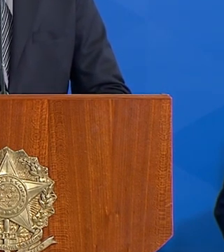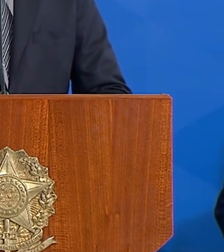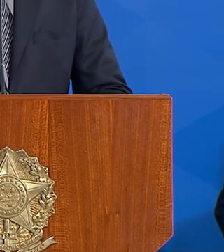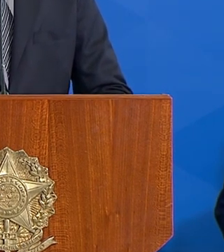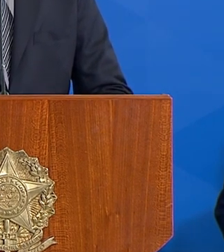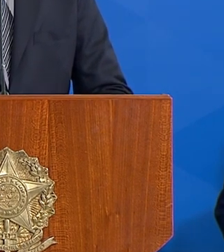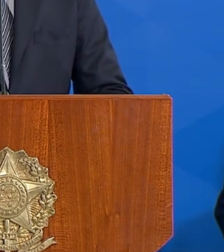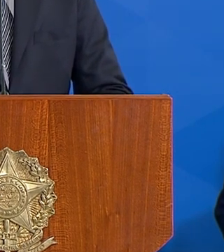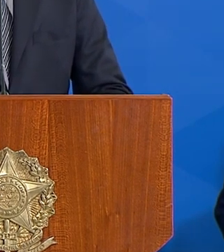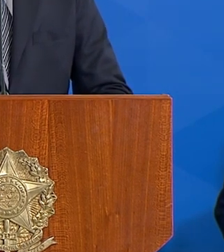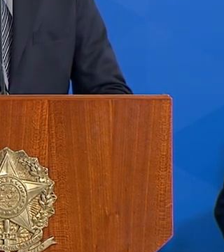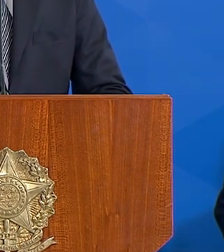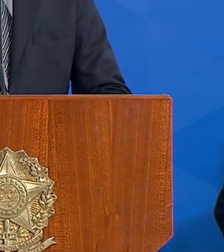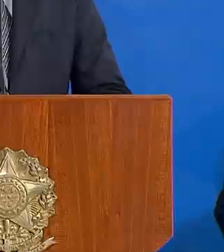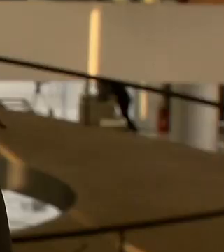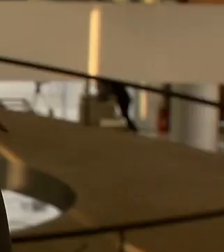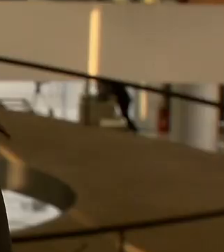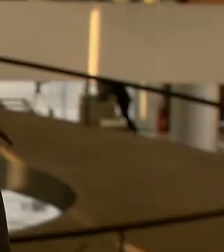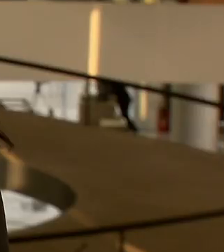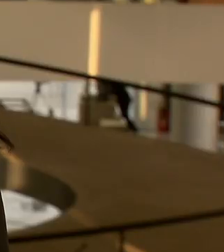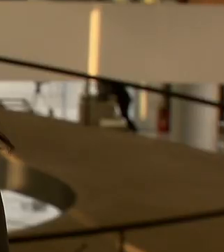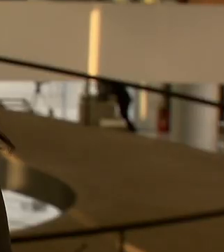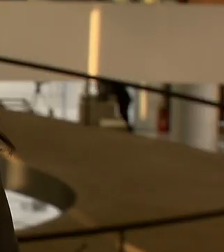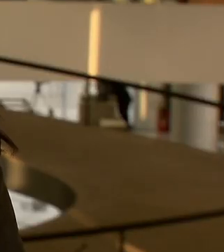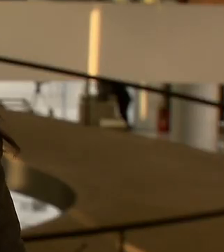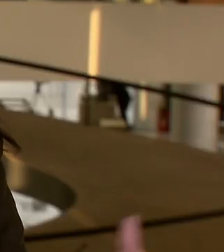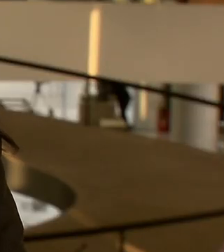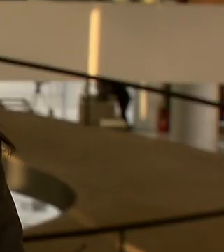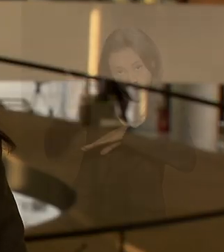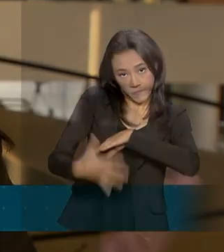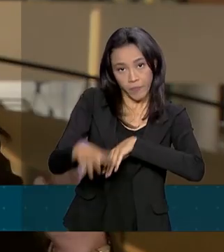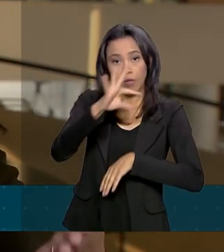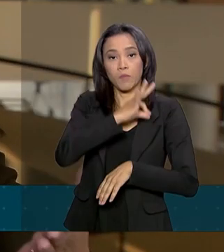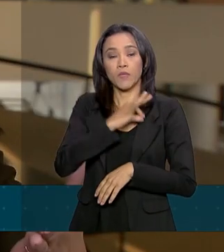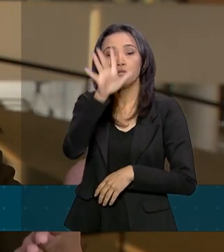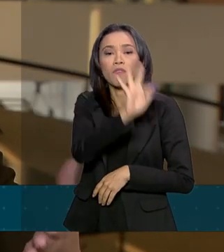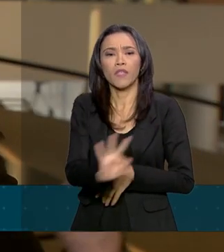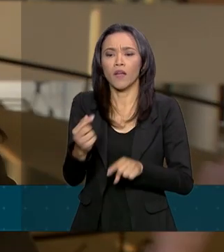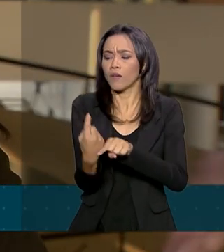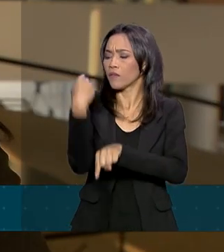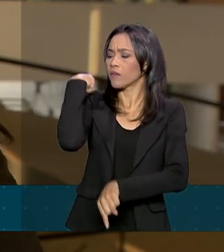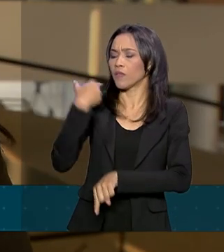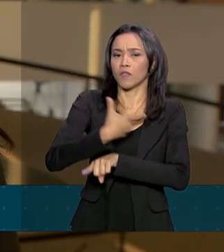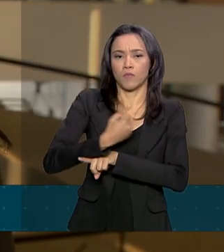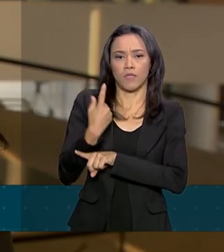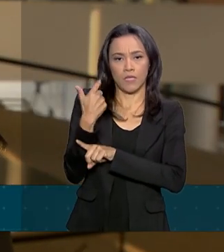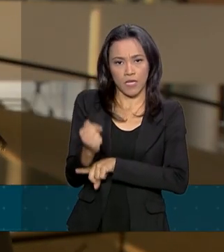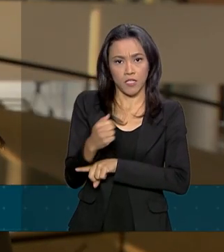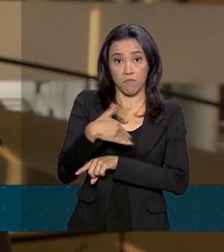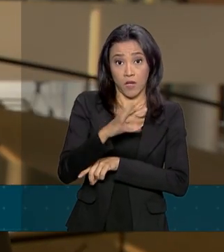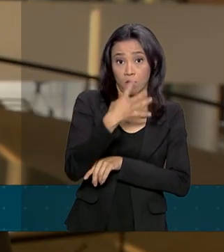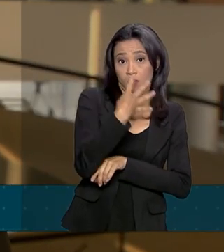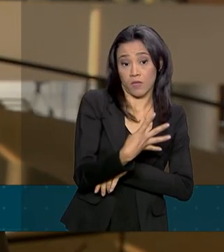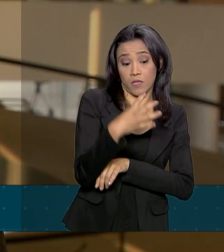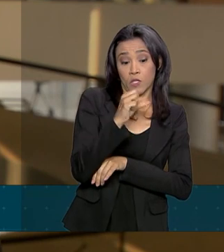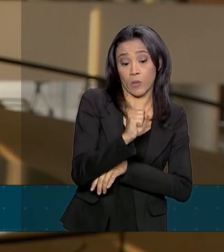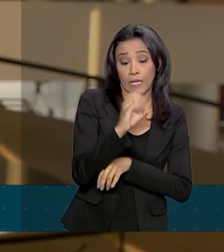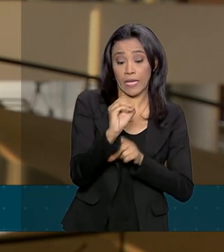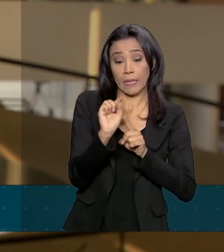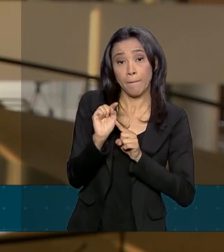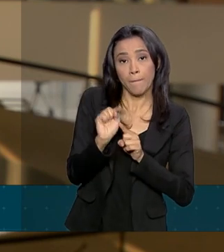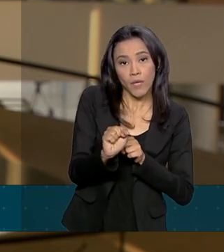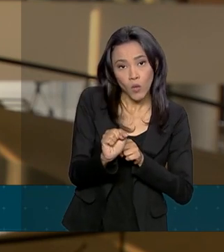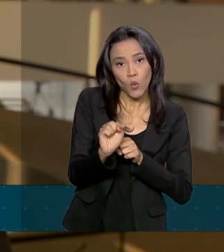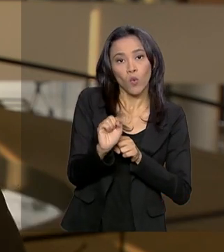naquele ambiente. Segundo a Polícia Federal, desde 2017, mais de 480 mil venezuelanos